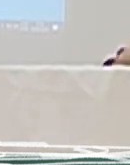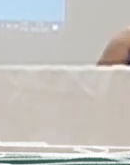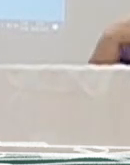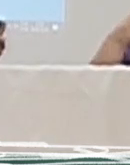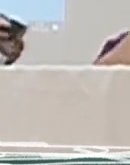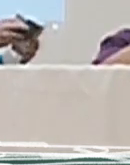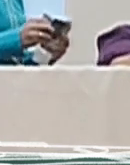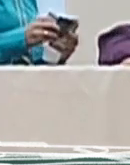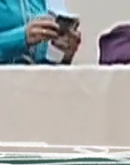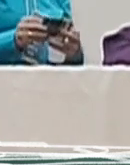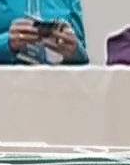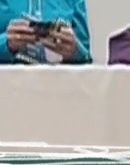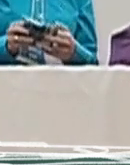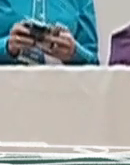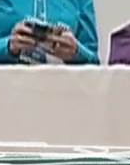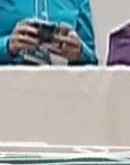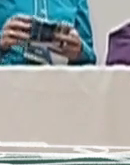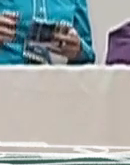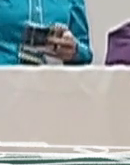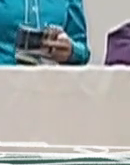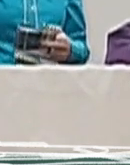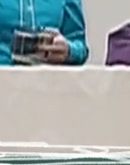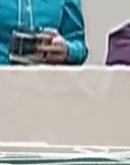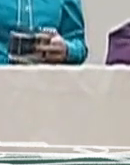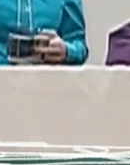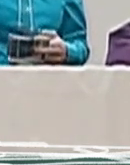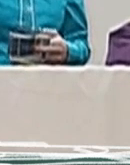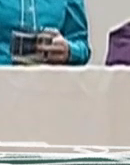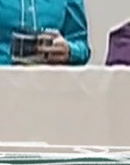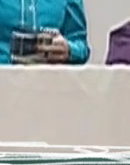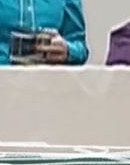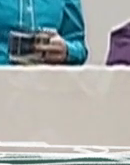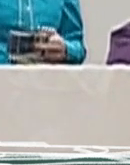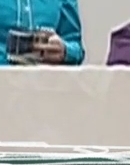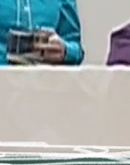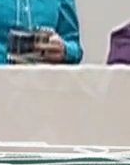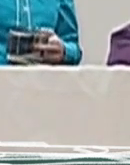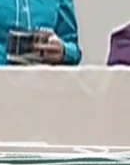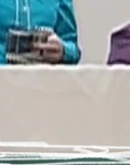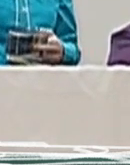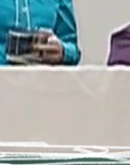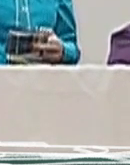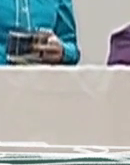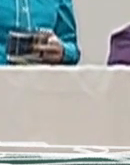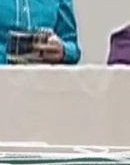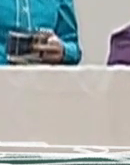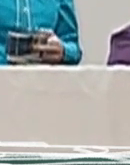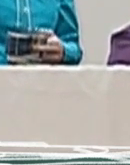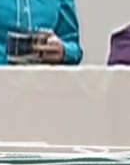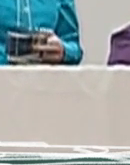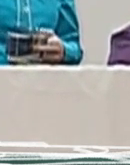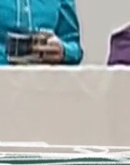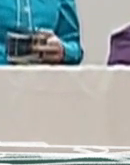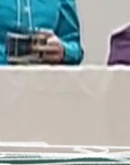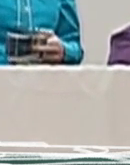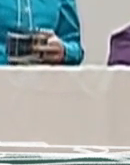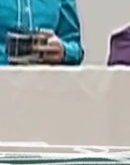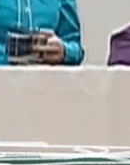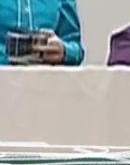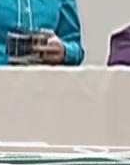Não, é 3, né? Eu fui o primeiro a sortear. Então, peguei o número 3. É, você é o número 3, vai ser o último a falar. Não, eu sou a chapa